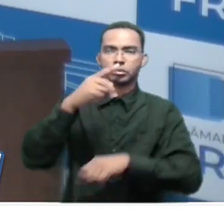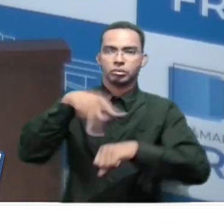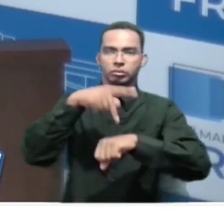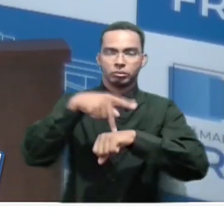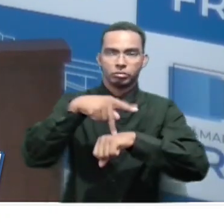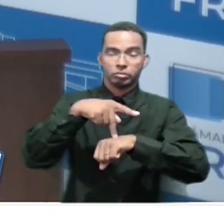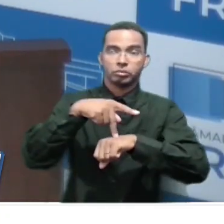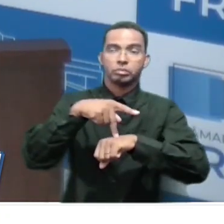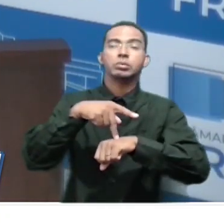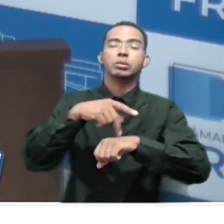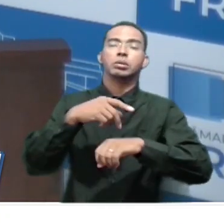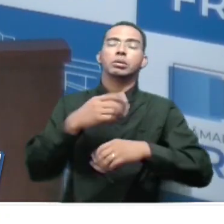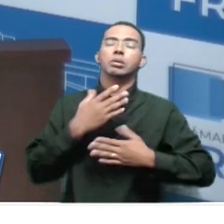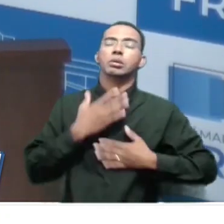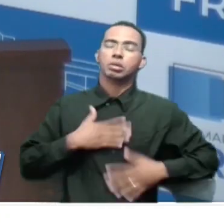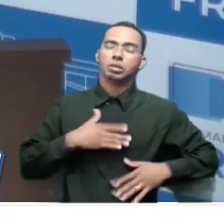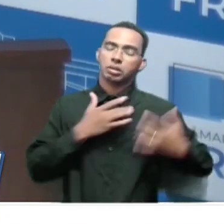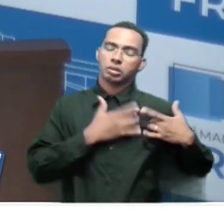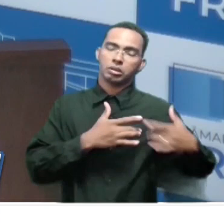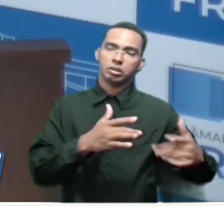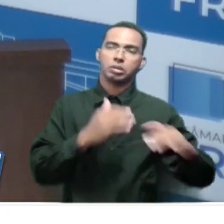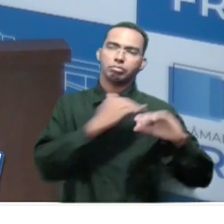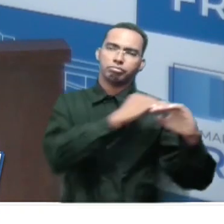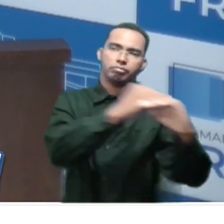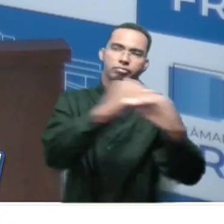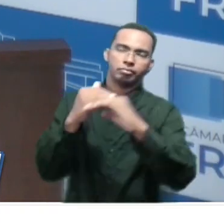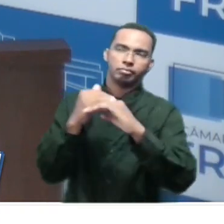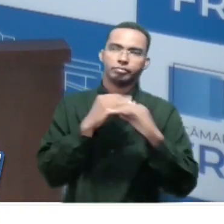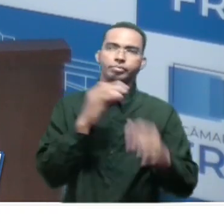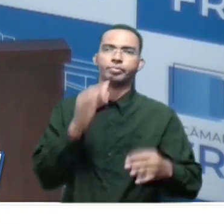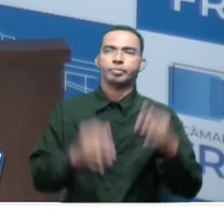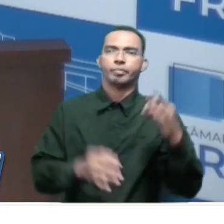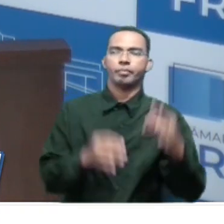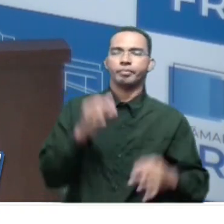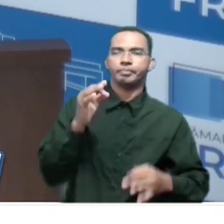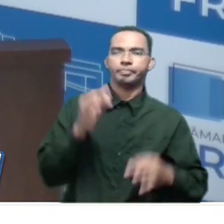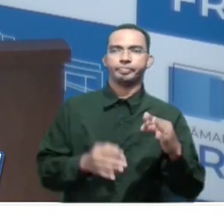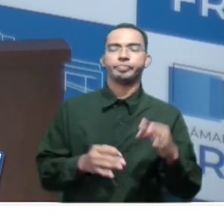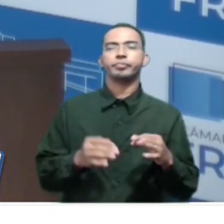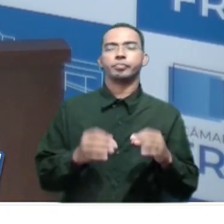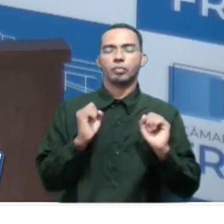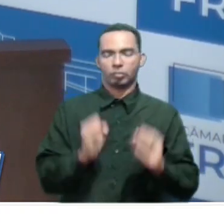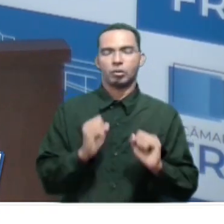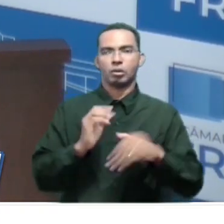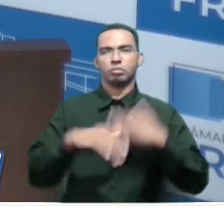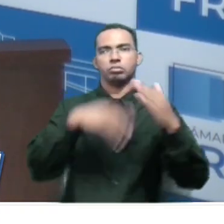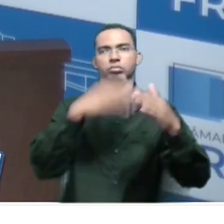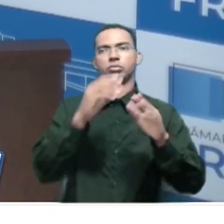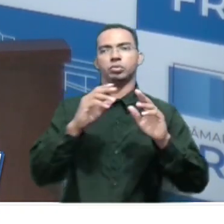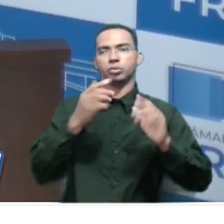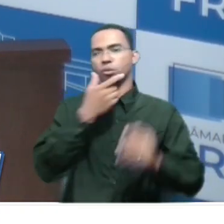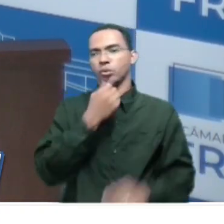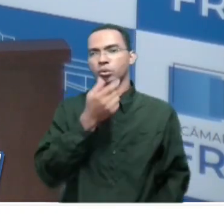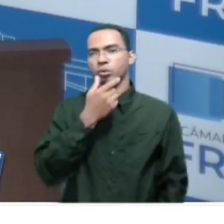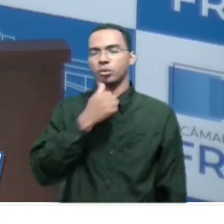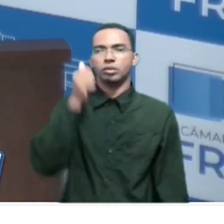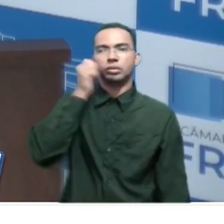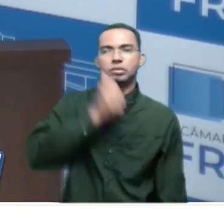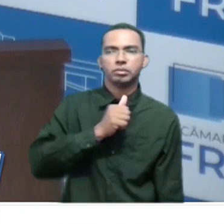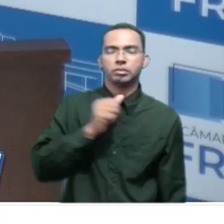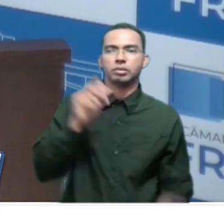a fraternidade, a igualdade e a justiça prevaleça entre os homens e mulheres de paz e